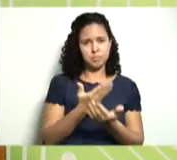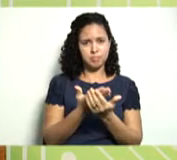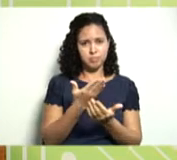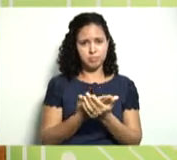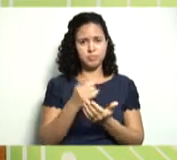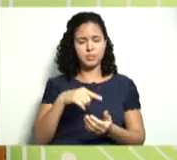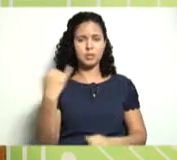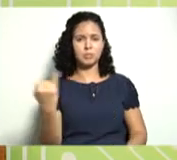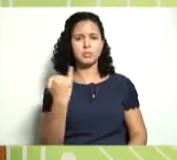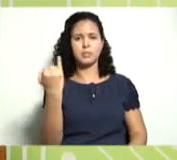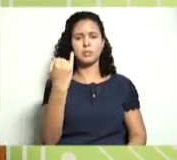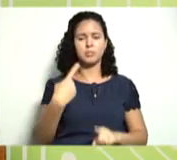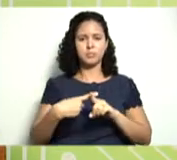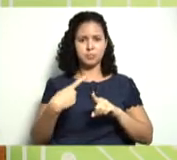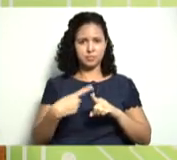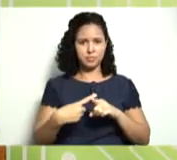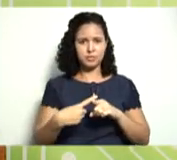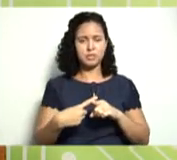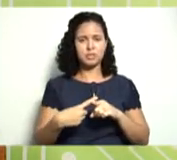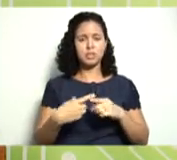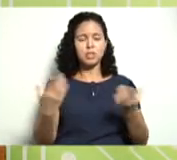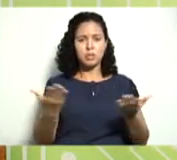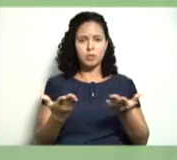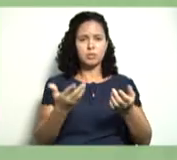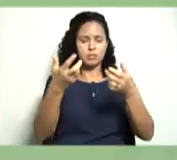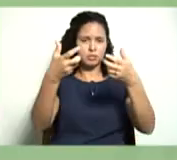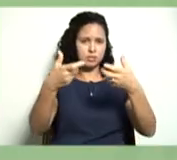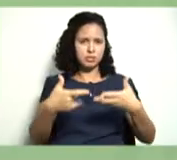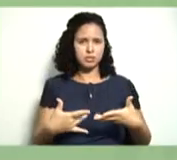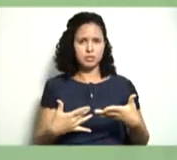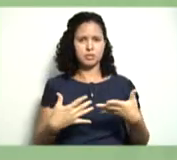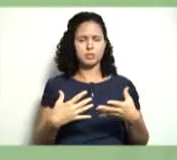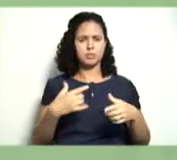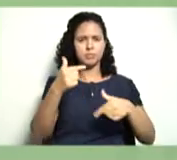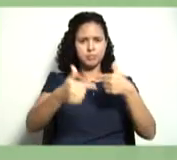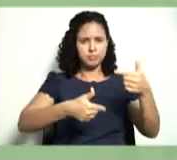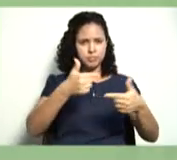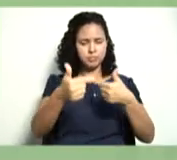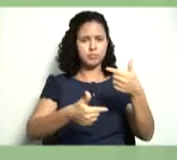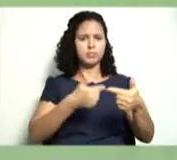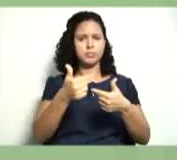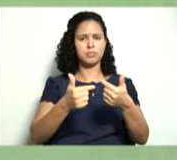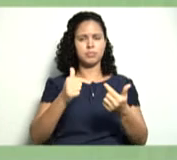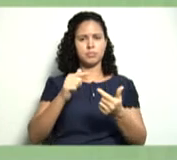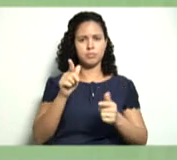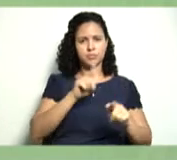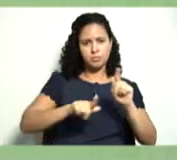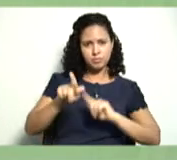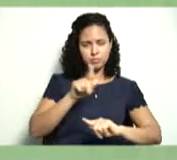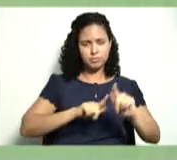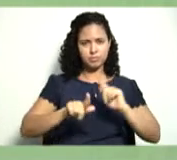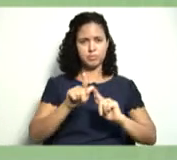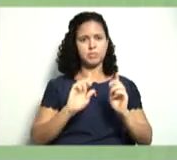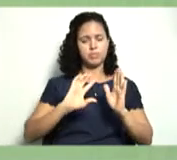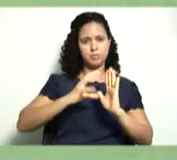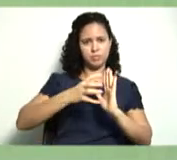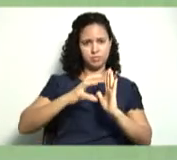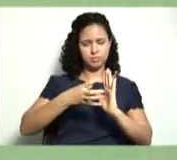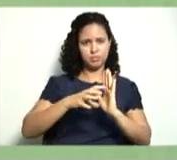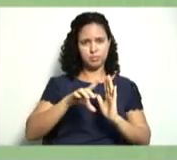importante porque aula de hoje nós vamos estar trabalhando a questão do gerenciamento do banco de